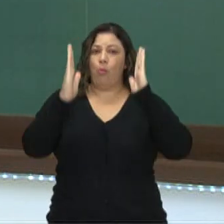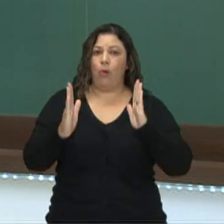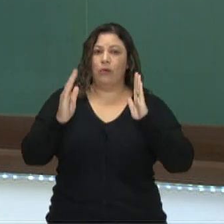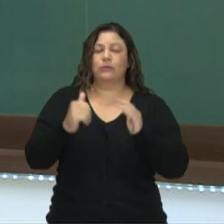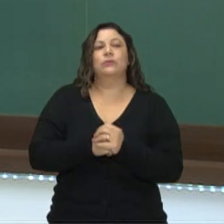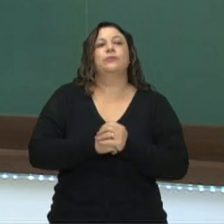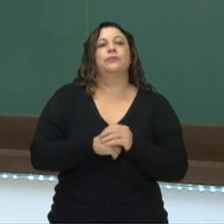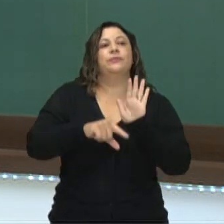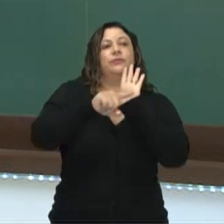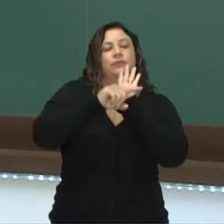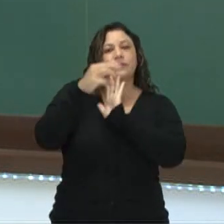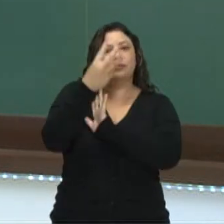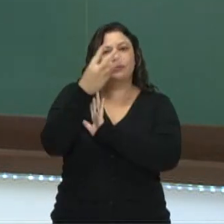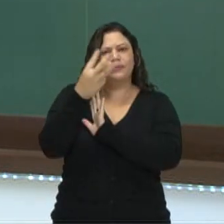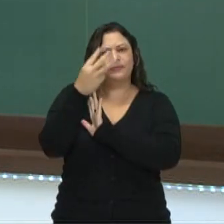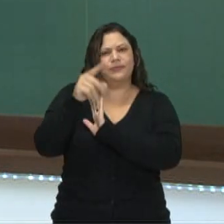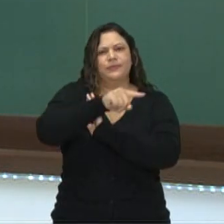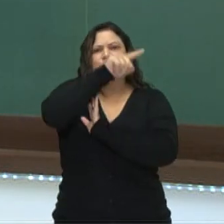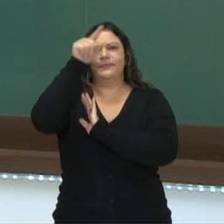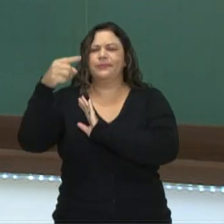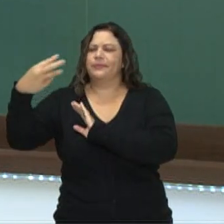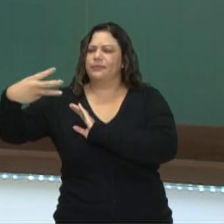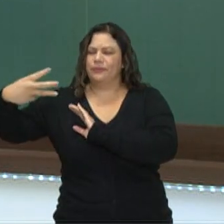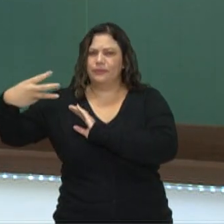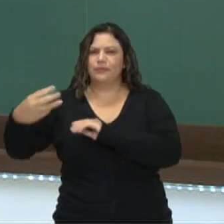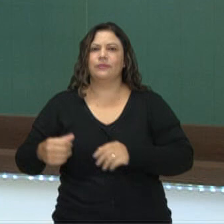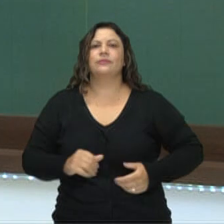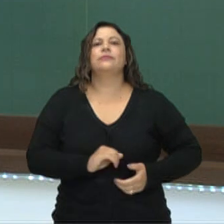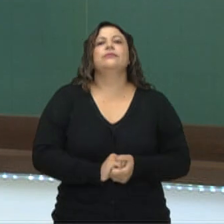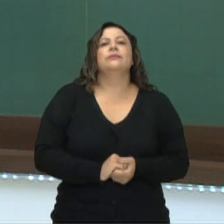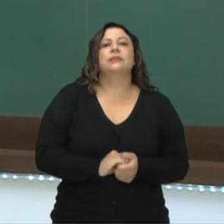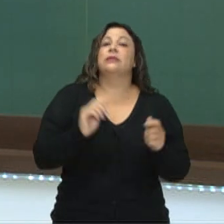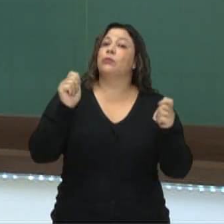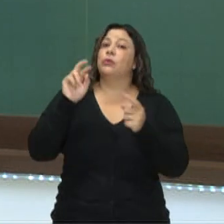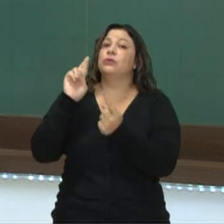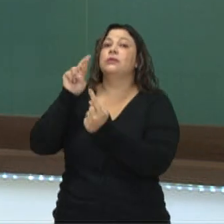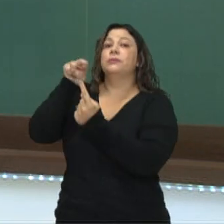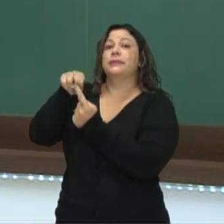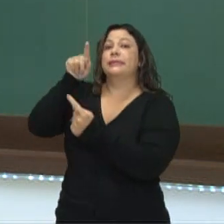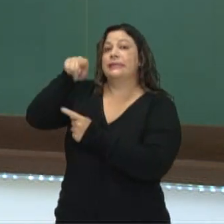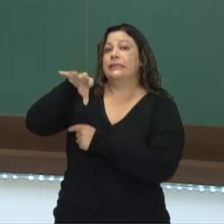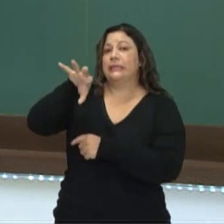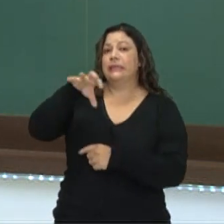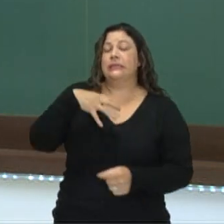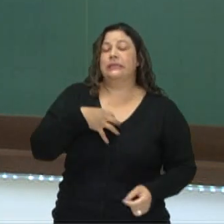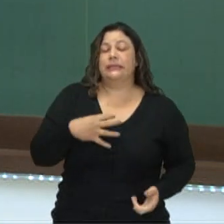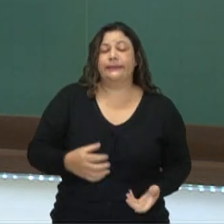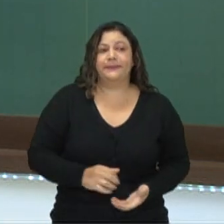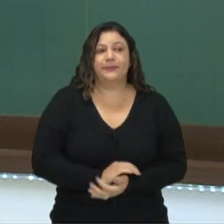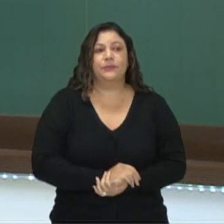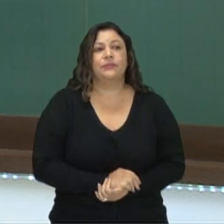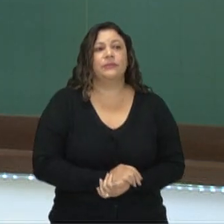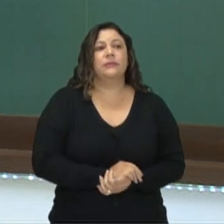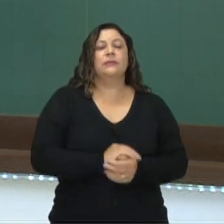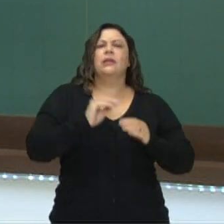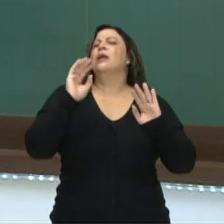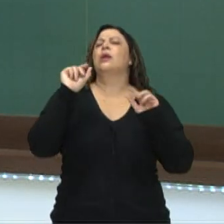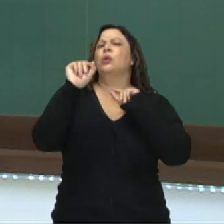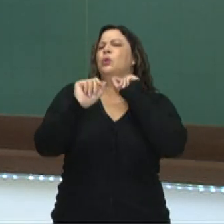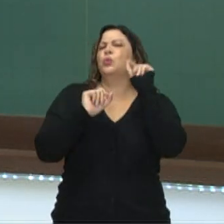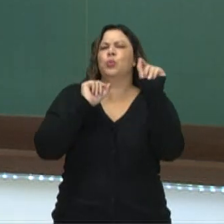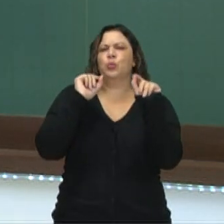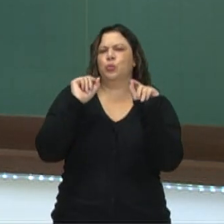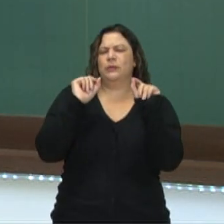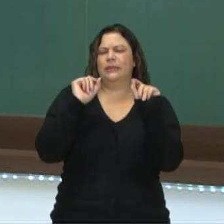distância dele até o zero, 3 unidades. Então, podemos representar dessa forma, né? E o simétrico de menos 3, né?